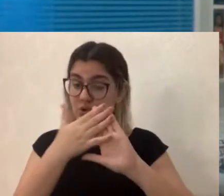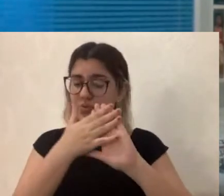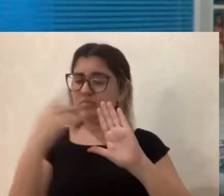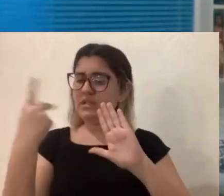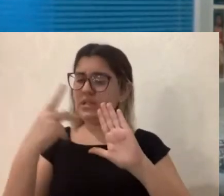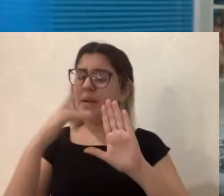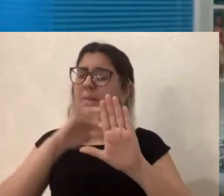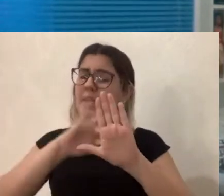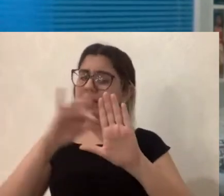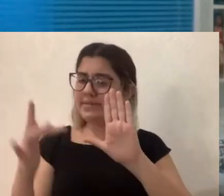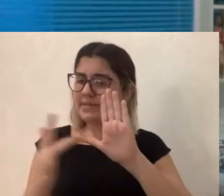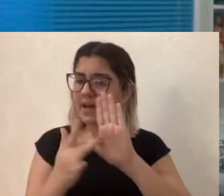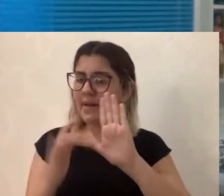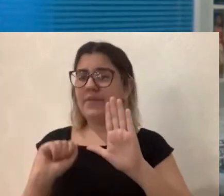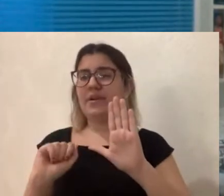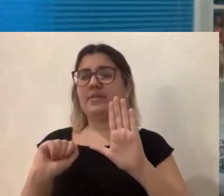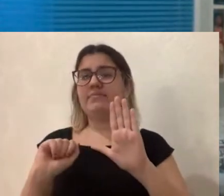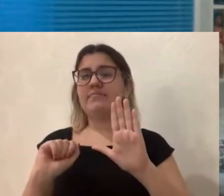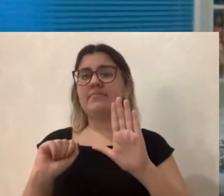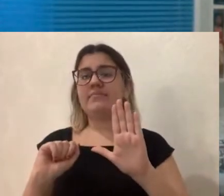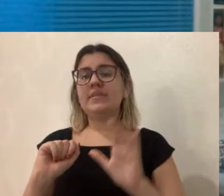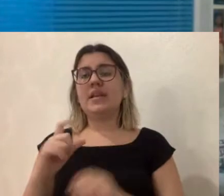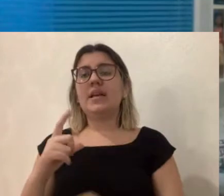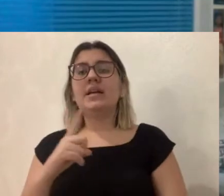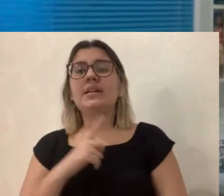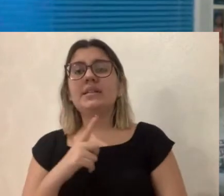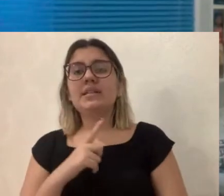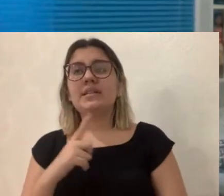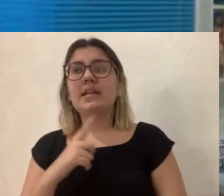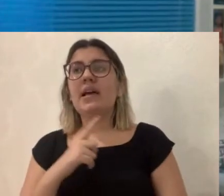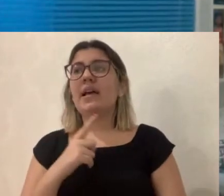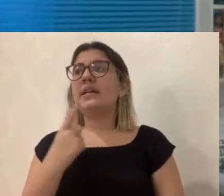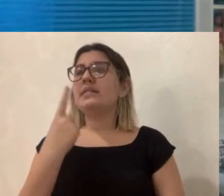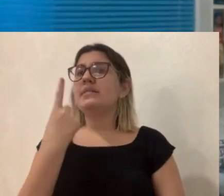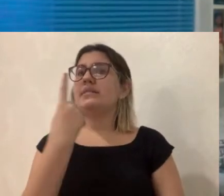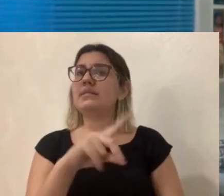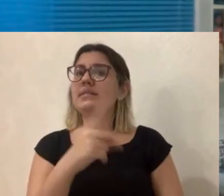suas as suas figuras, né, que tem as suas